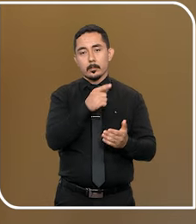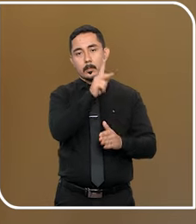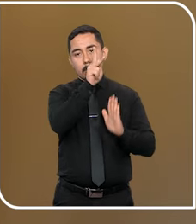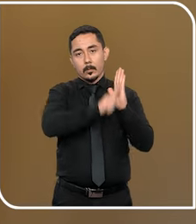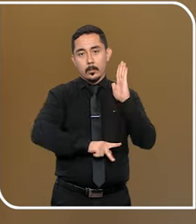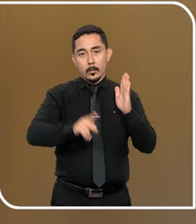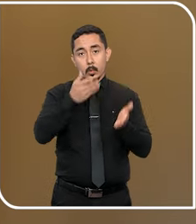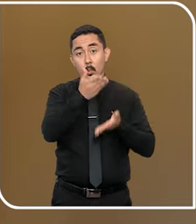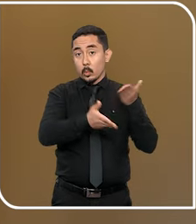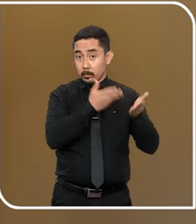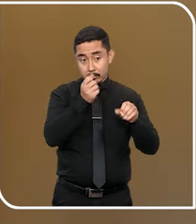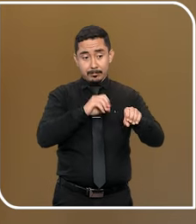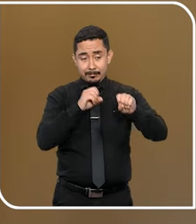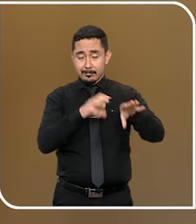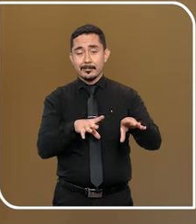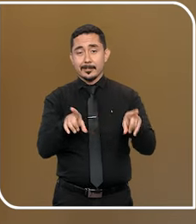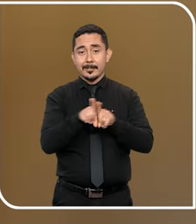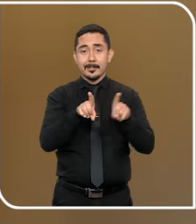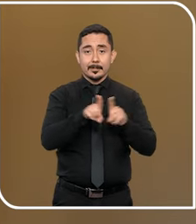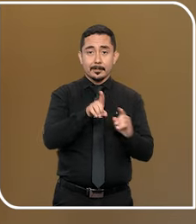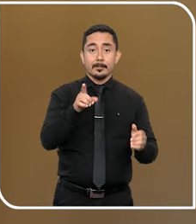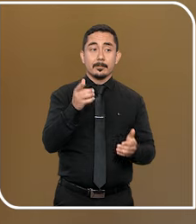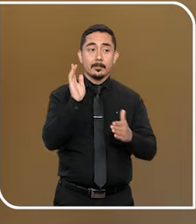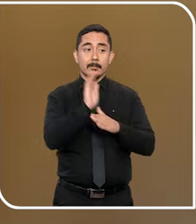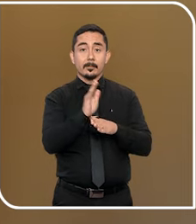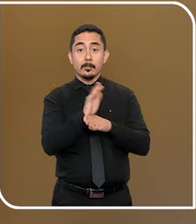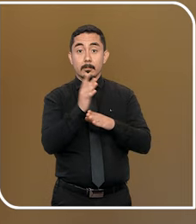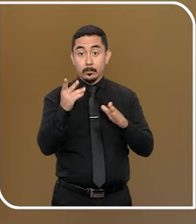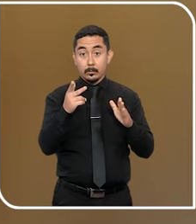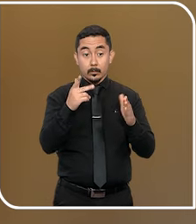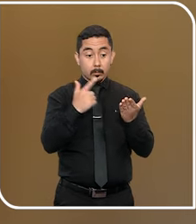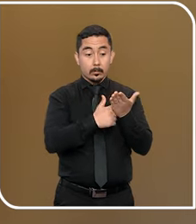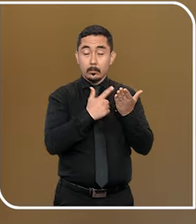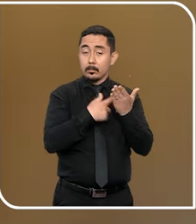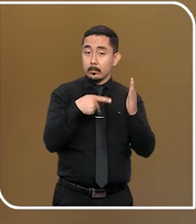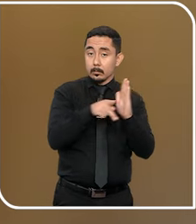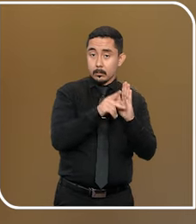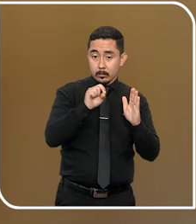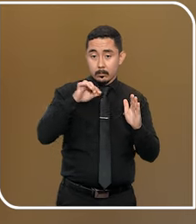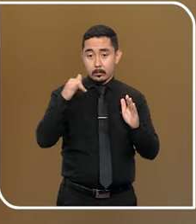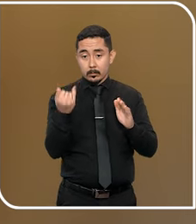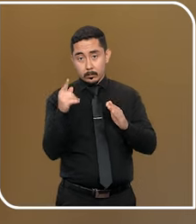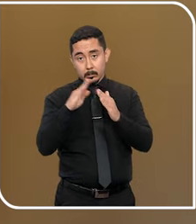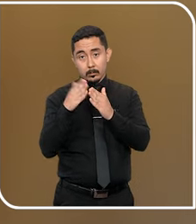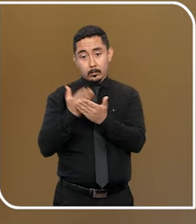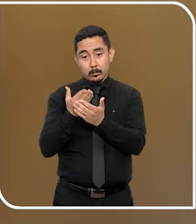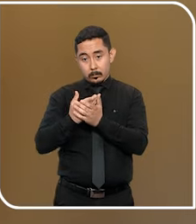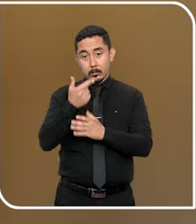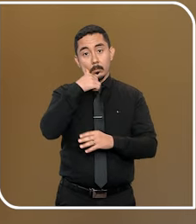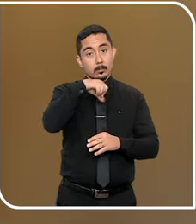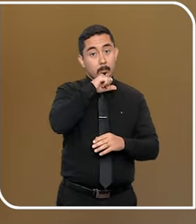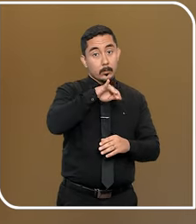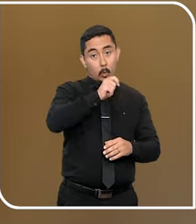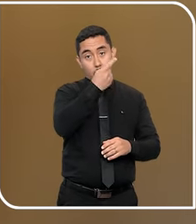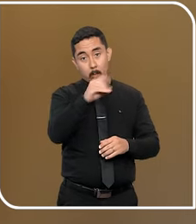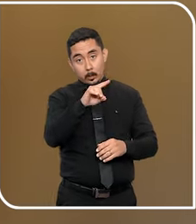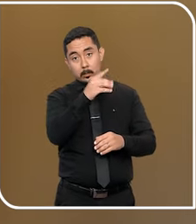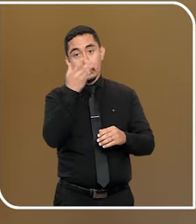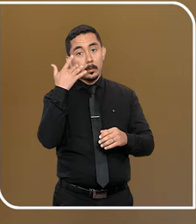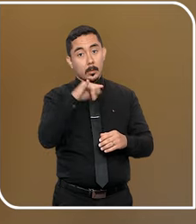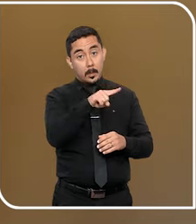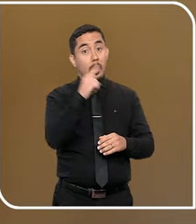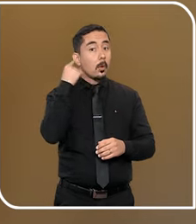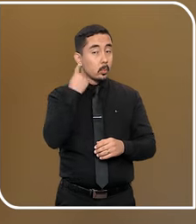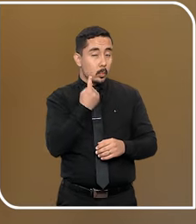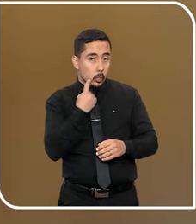projeto o cuidado que educa e coautora do e-book STJ nas escolas é mãe de João criança de 8 anos que